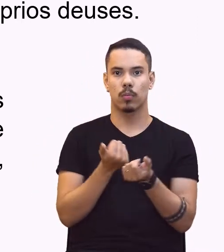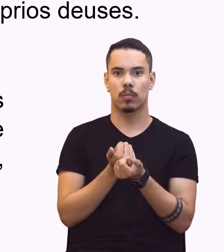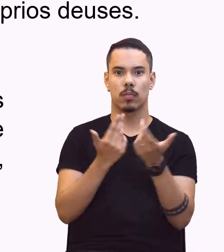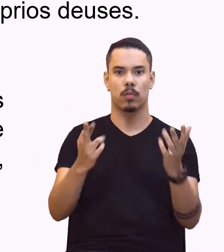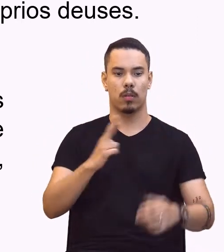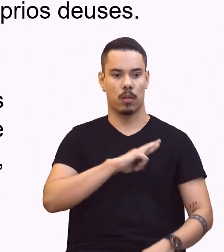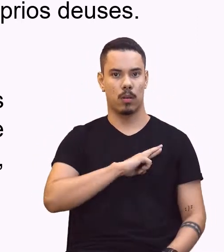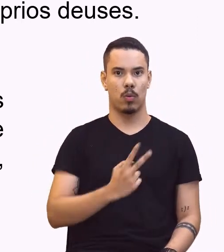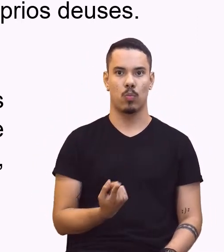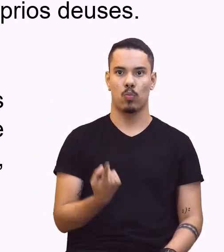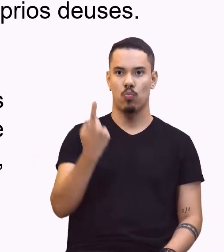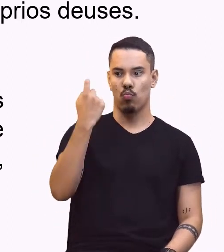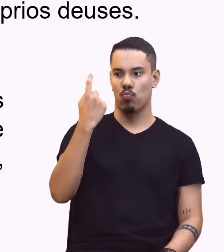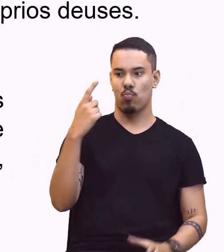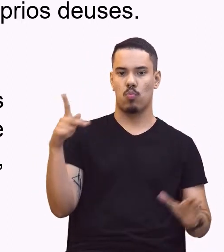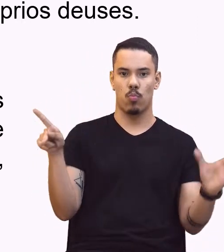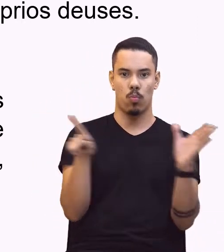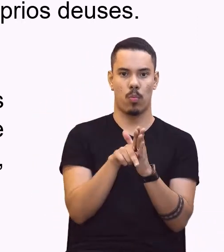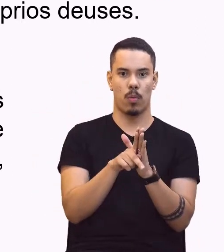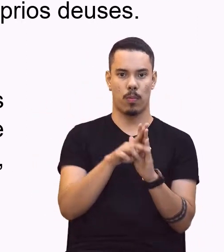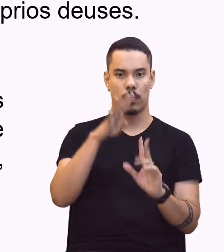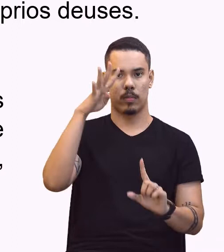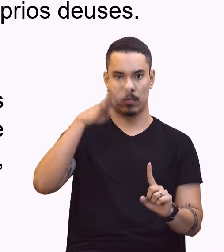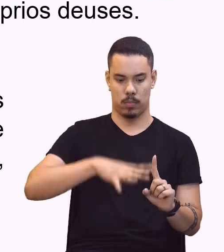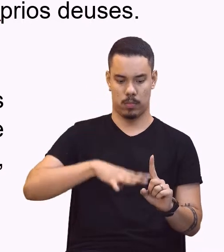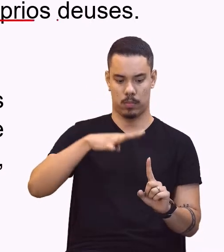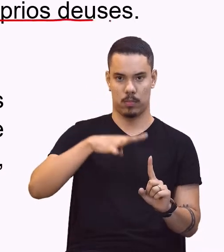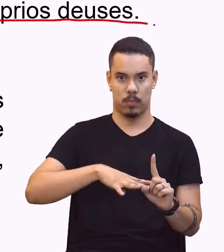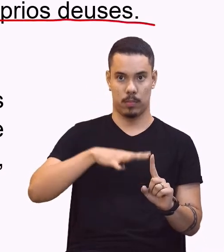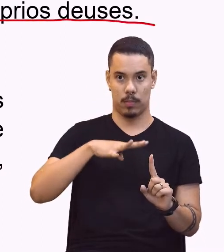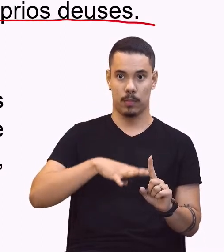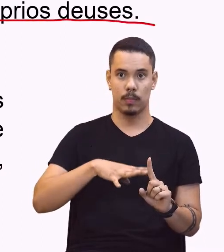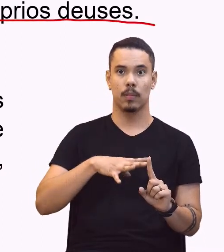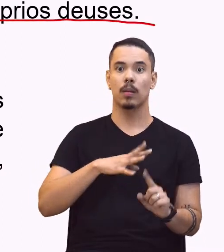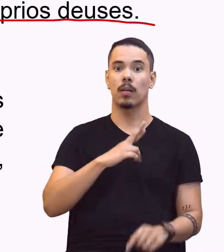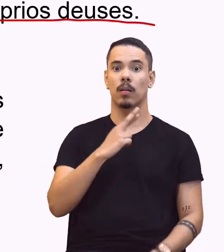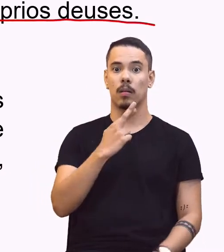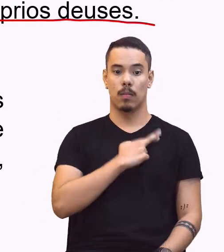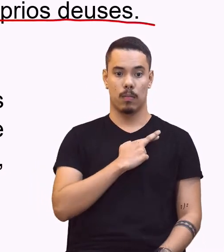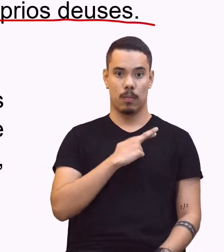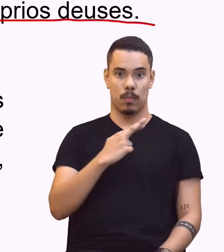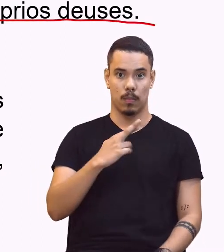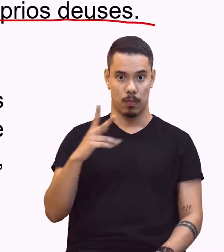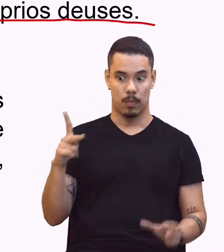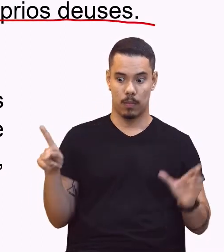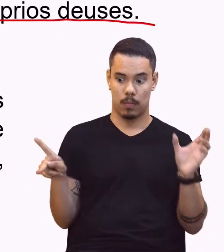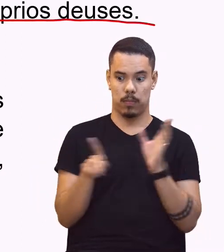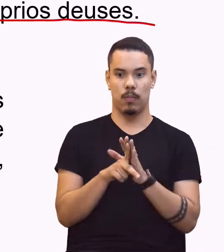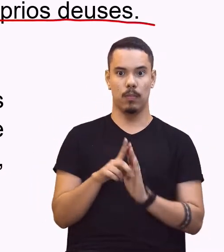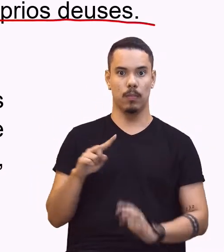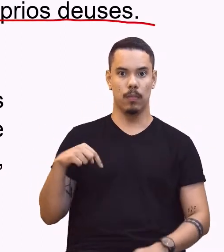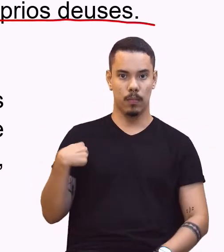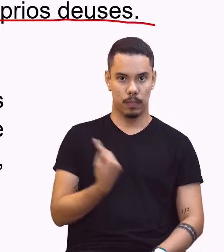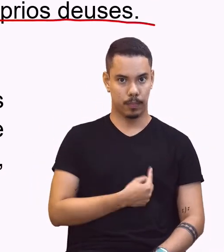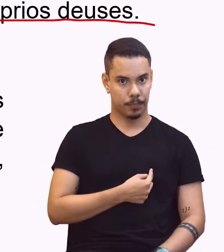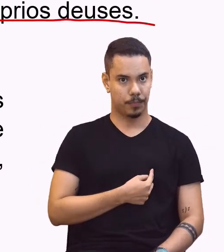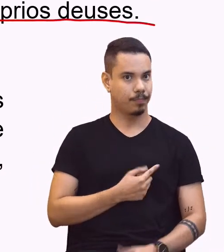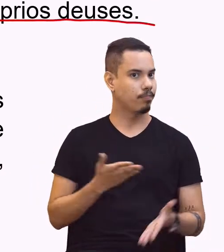ou seja, uma religião própria dos seus deuses. Agora